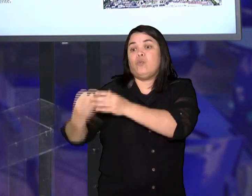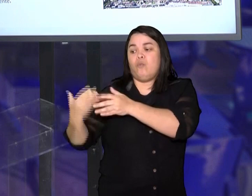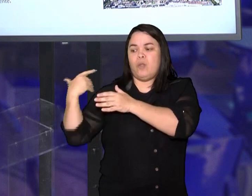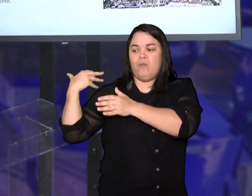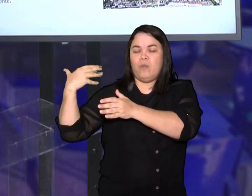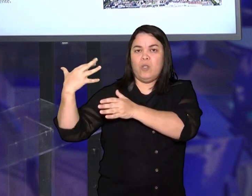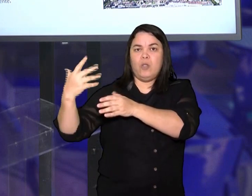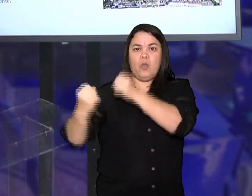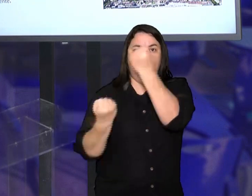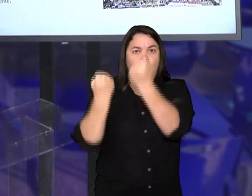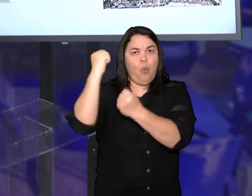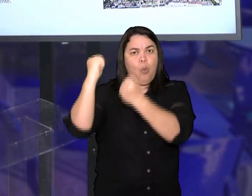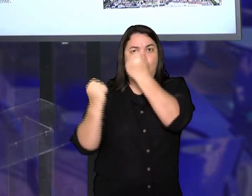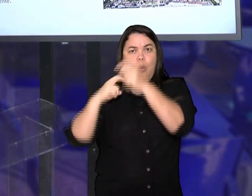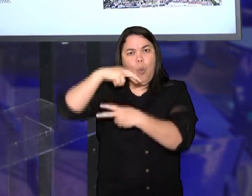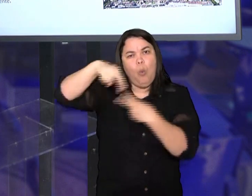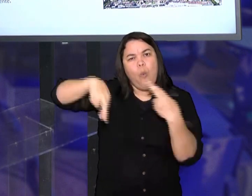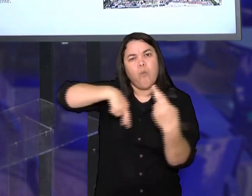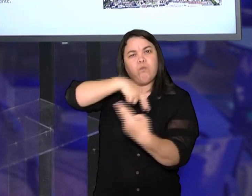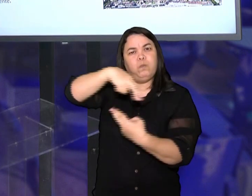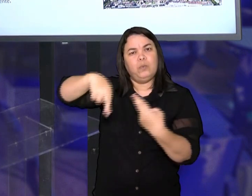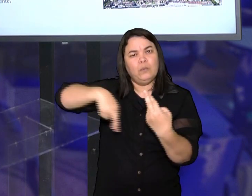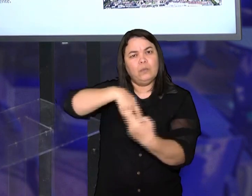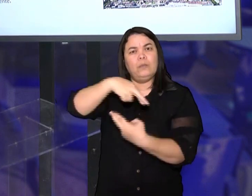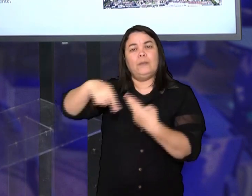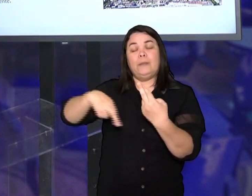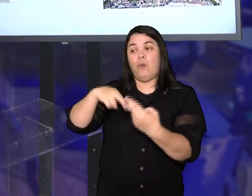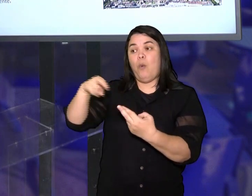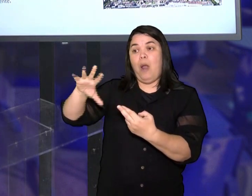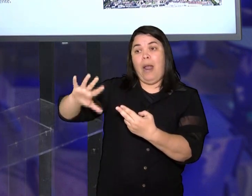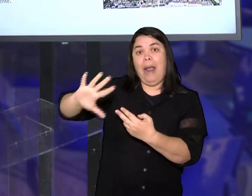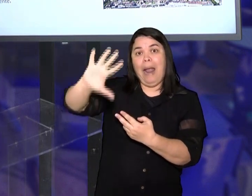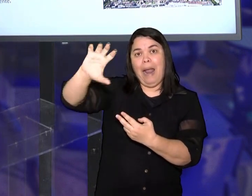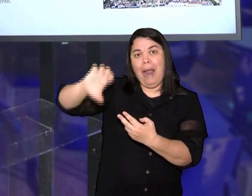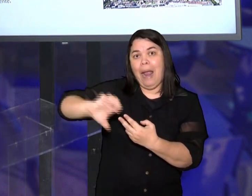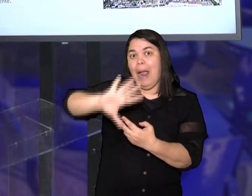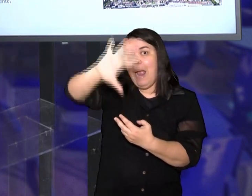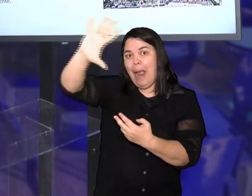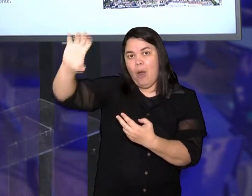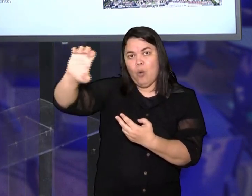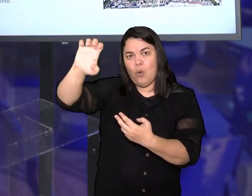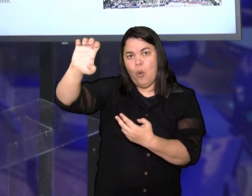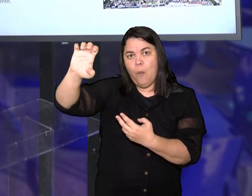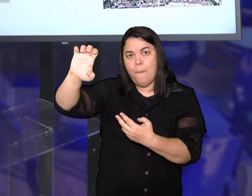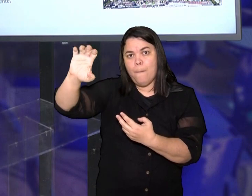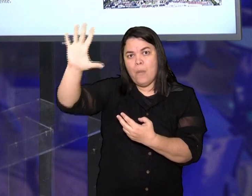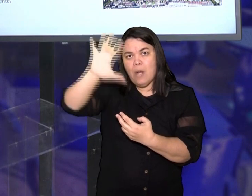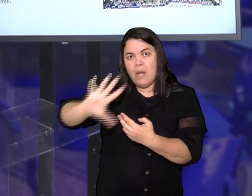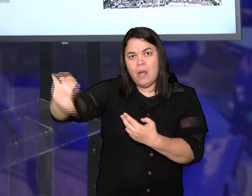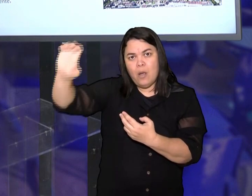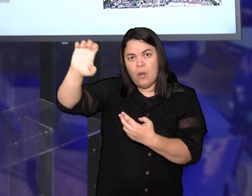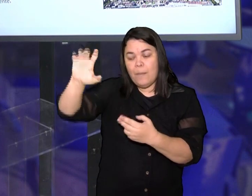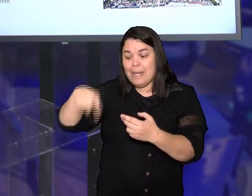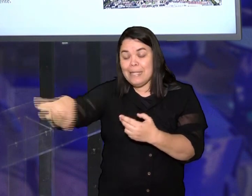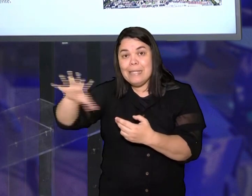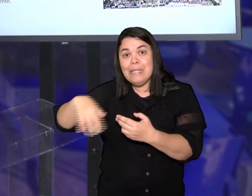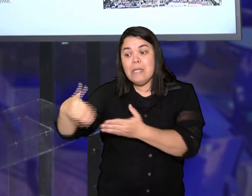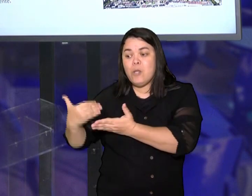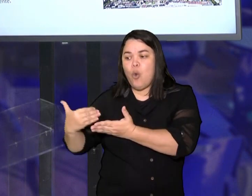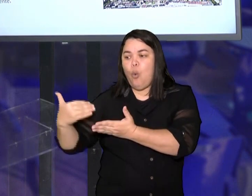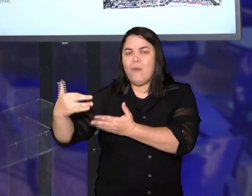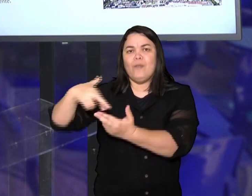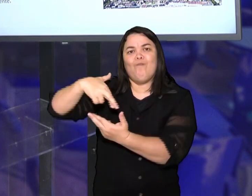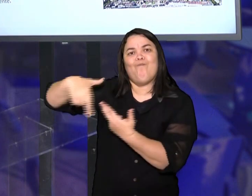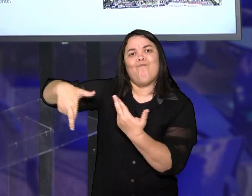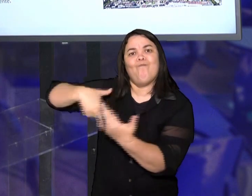vamos perceber que a Europa ela acabou sendo o centro ou o início dessa revolução industrial.